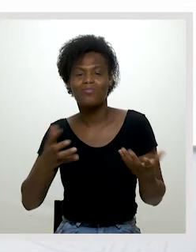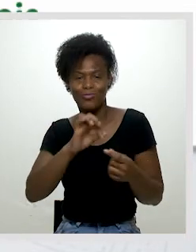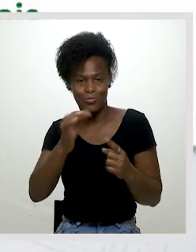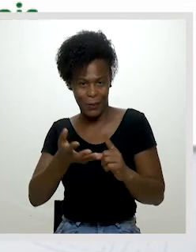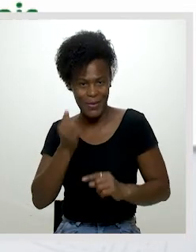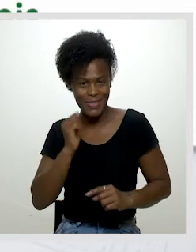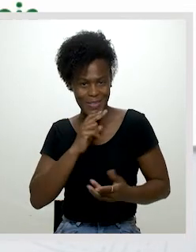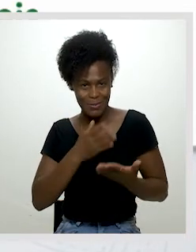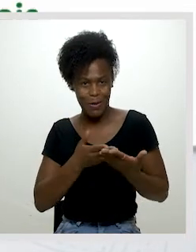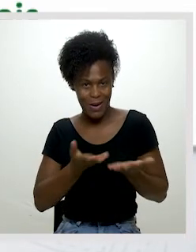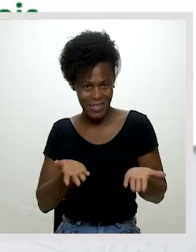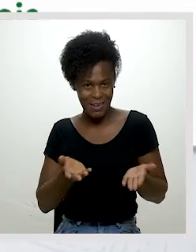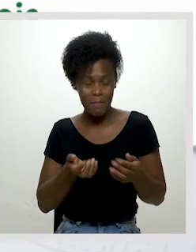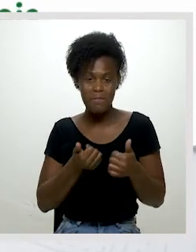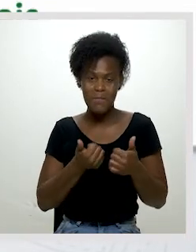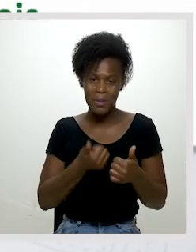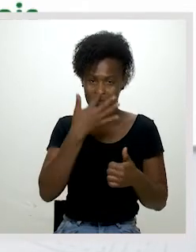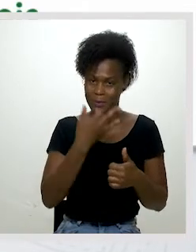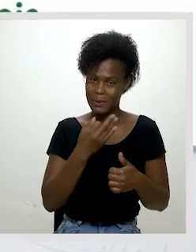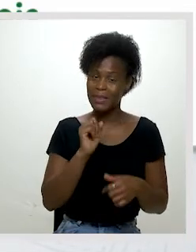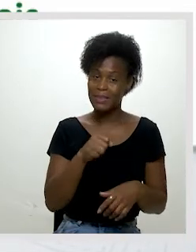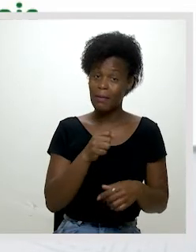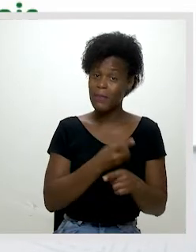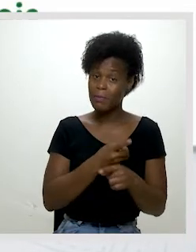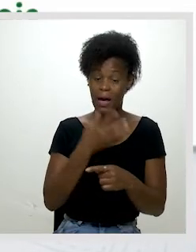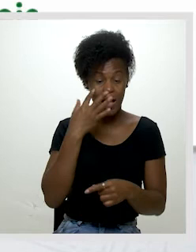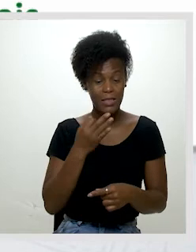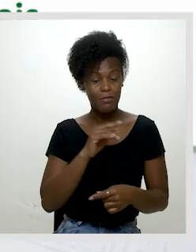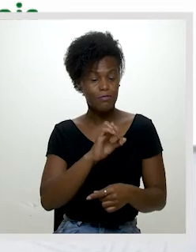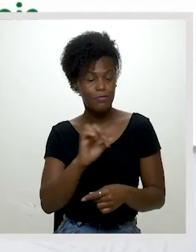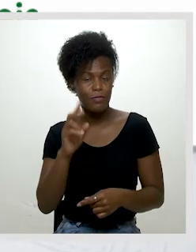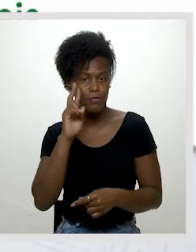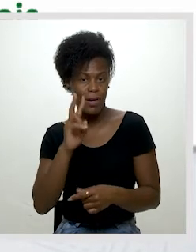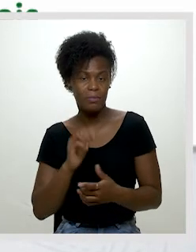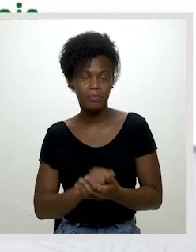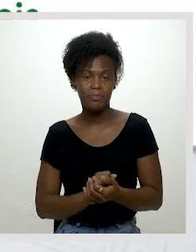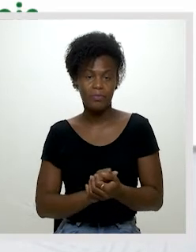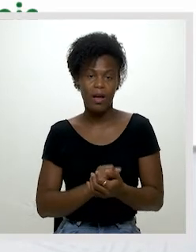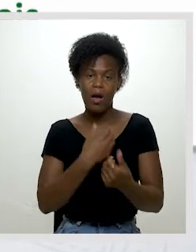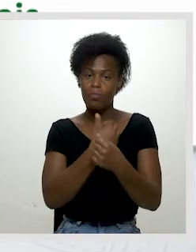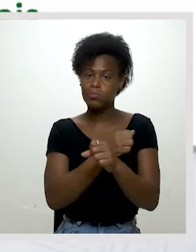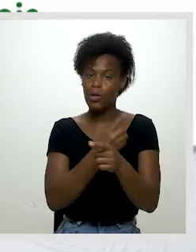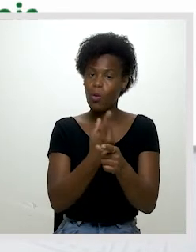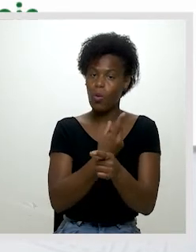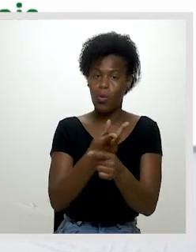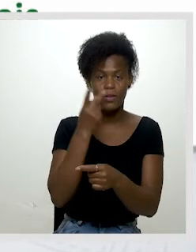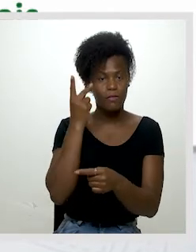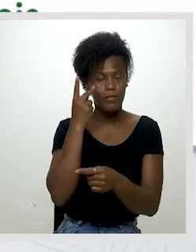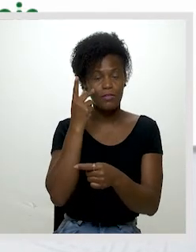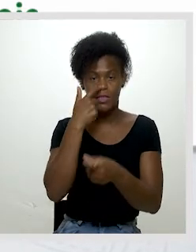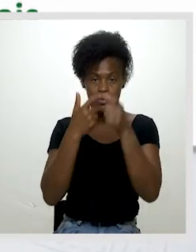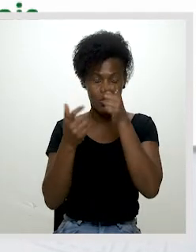Conseguiram? Muito bem, com certeza que sim. Mesmo assim, vamos conferir. Os restos de seres vivos que os